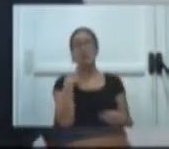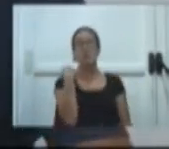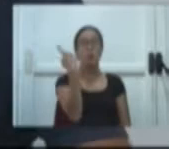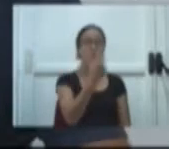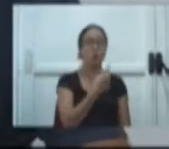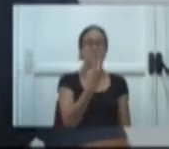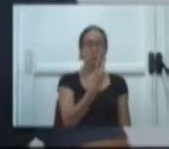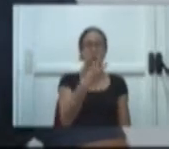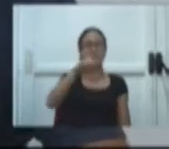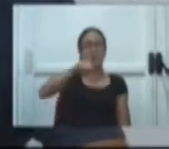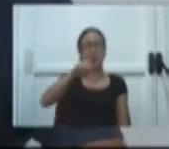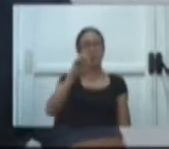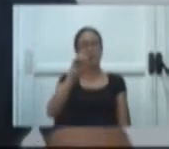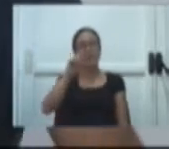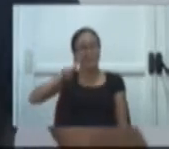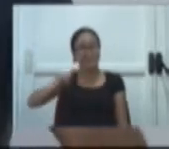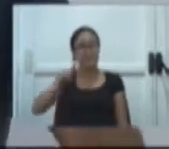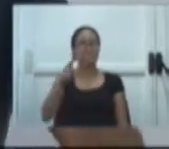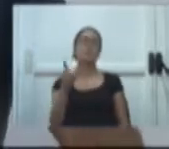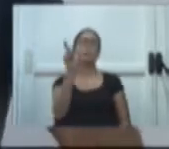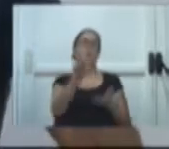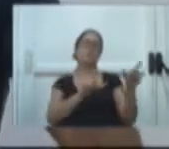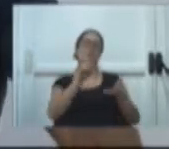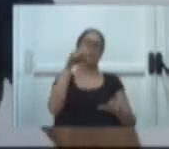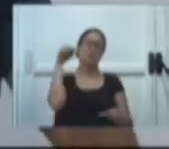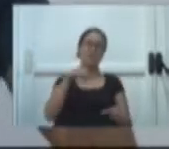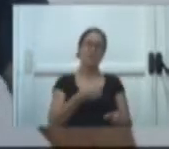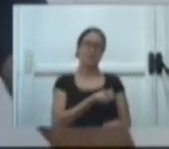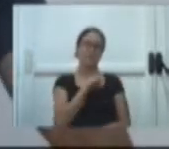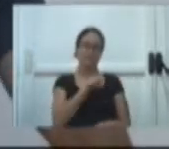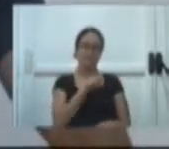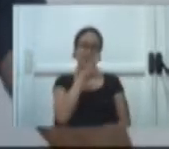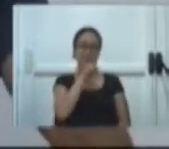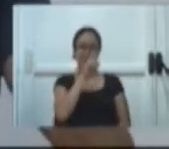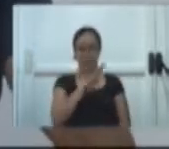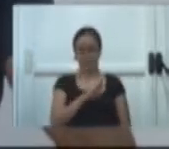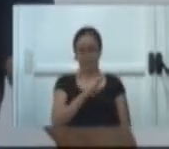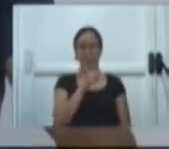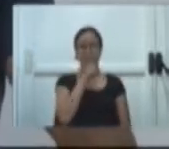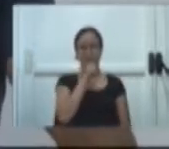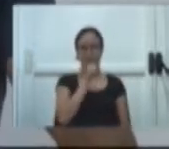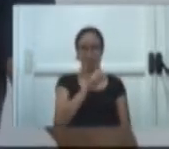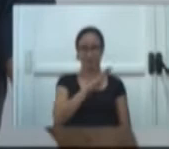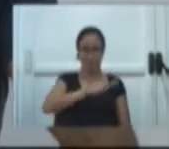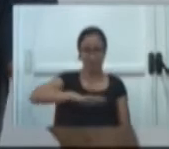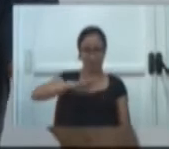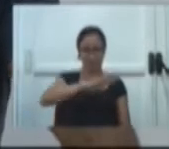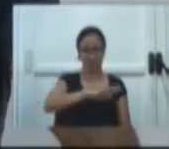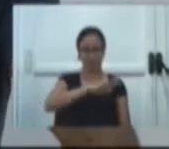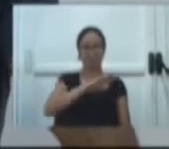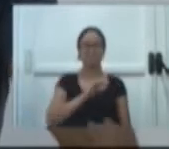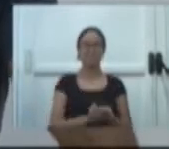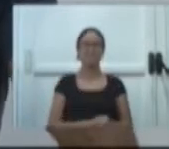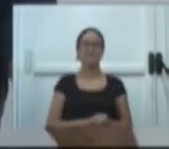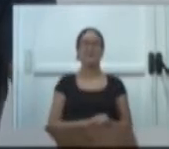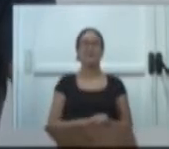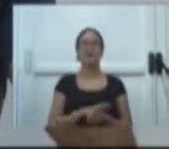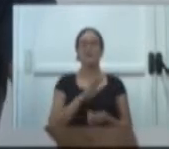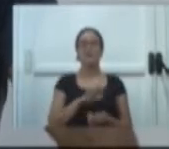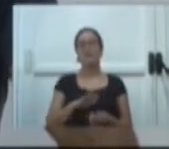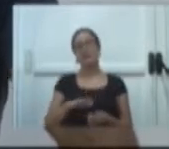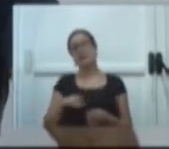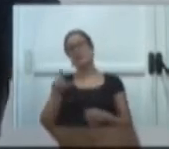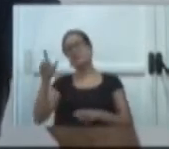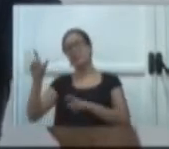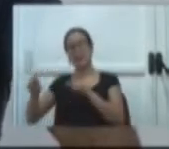estão trabalhando incansavelmente, é verdade. Mas é, se considerarmos os funcionários da saúde, são 2 mil, se considerarmos